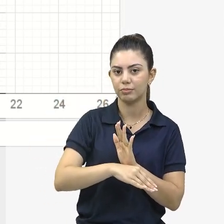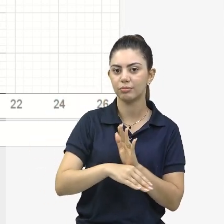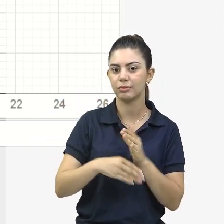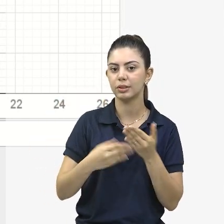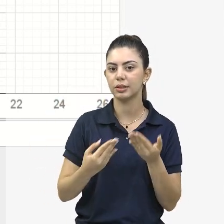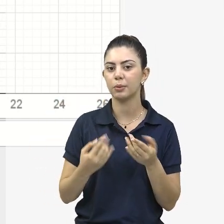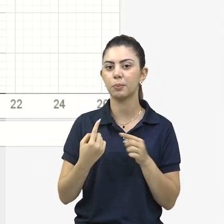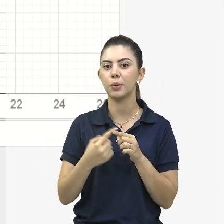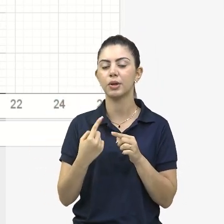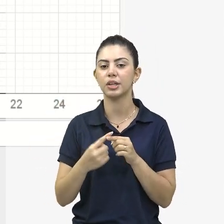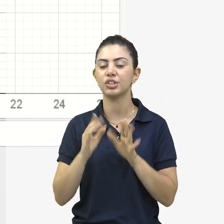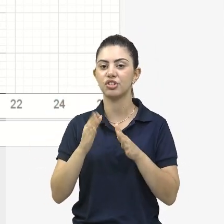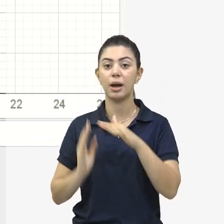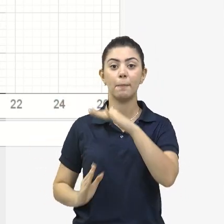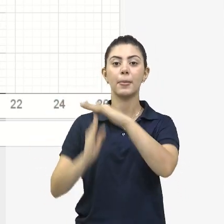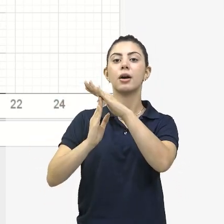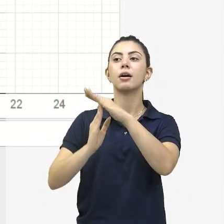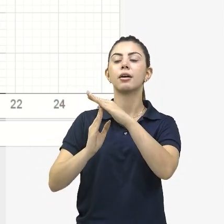chega aqui, ó,